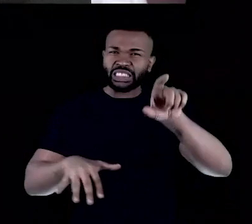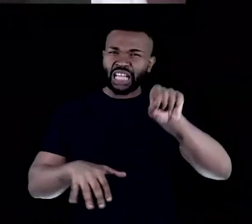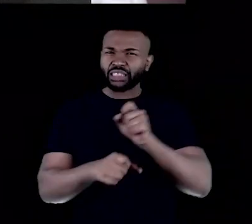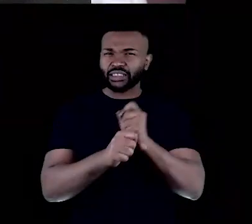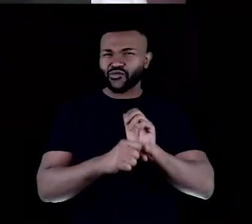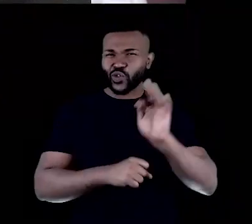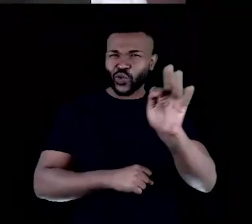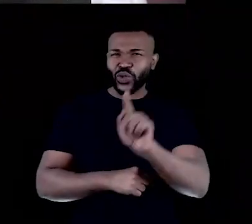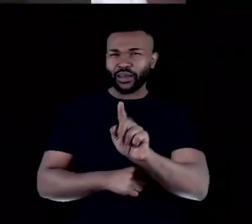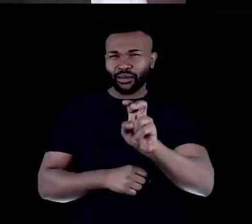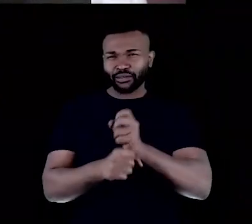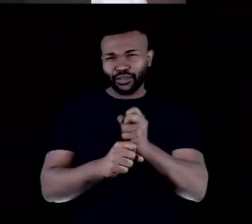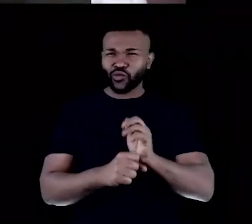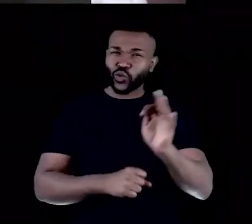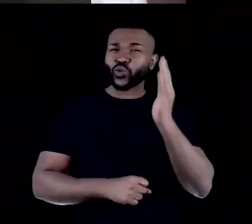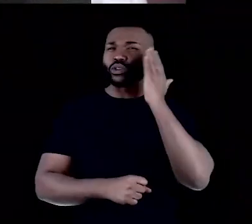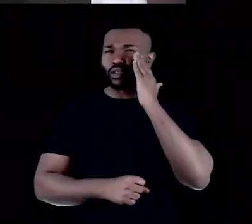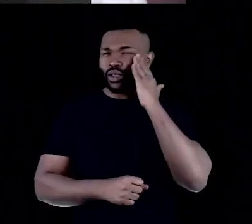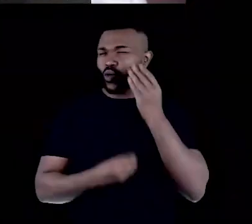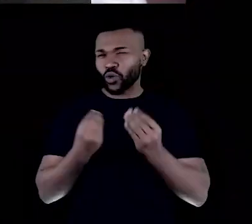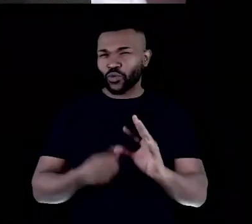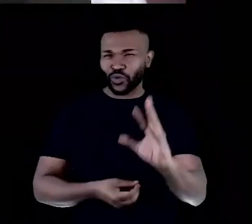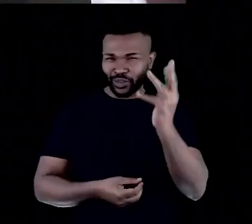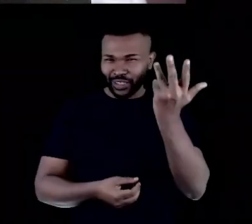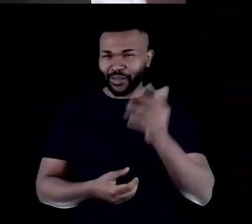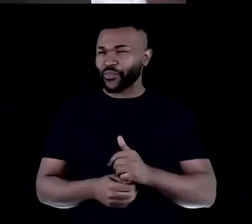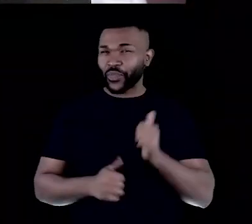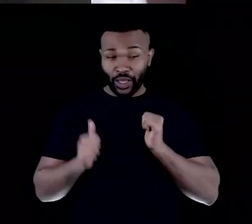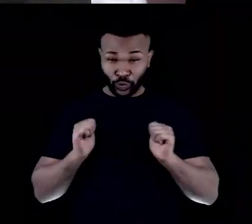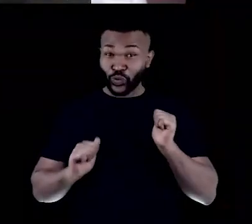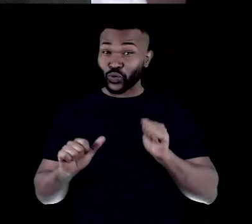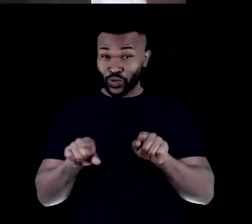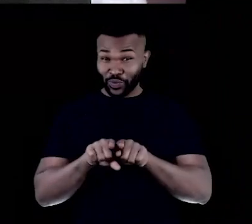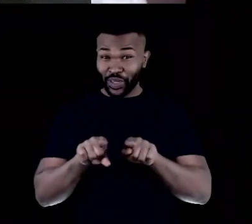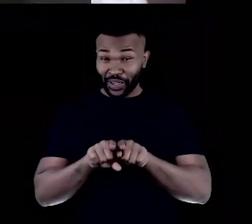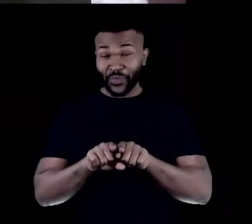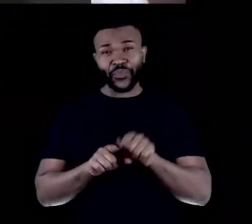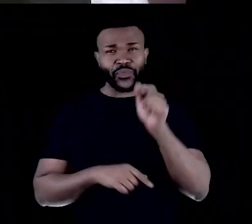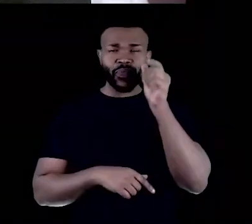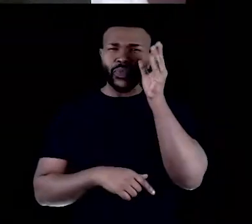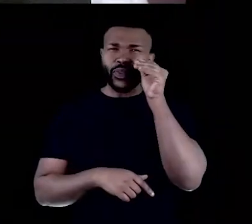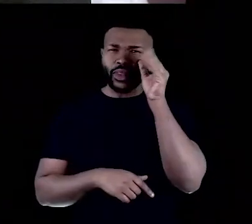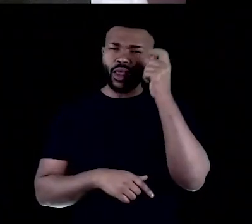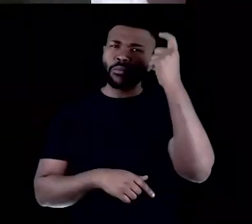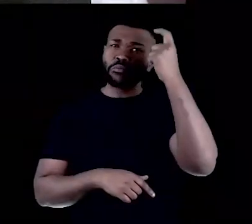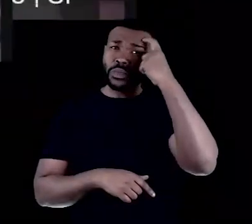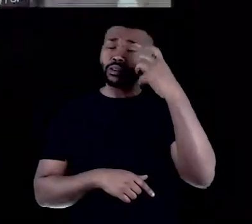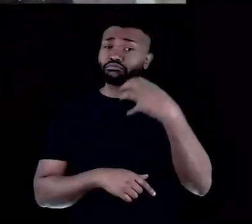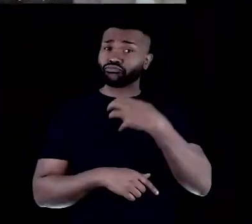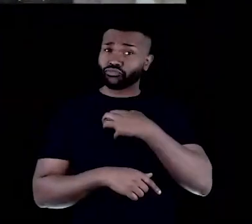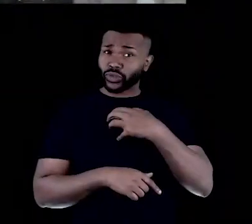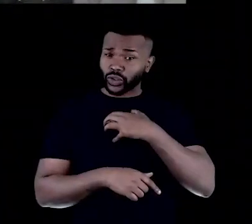daqui mais uns 10, 15 anos, para entender como que vai dar isso. Ansioso também. É interessante pensar que, de